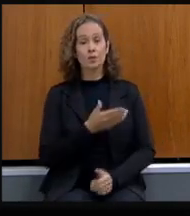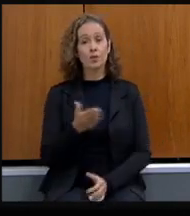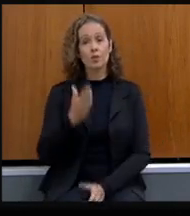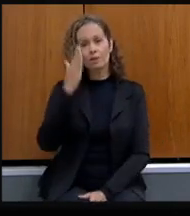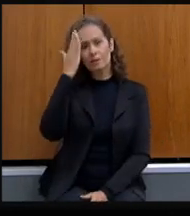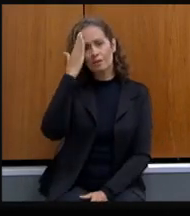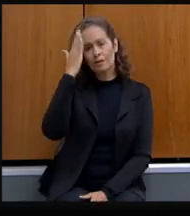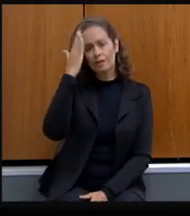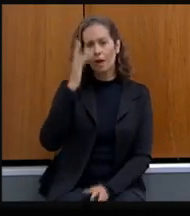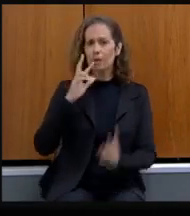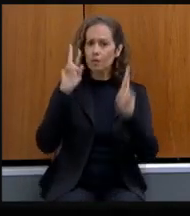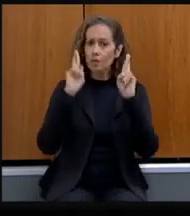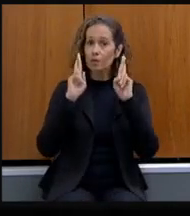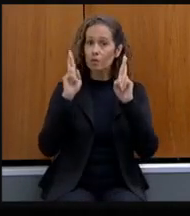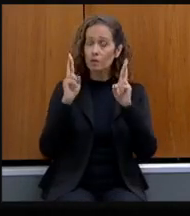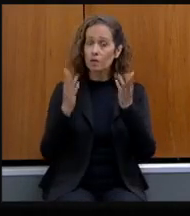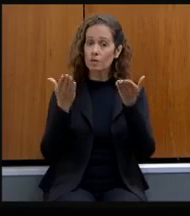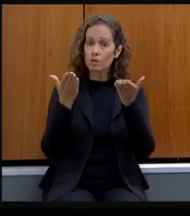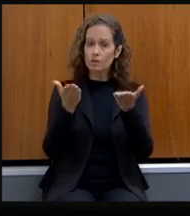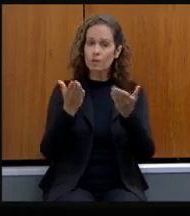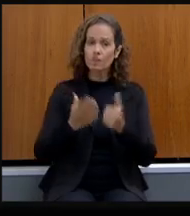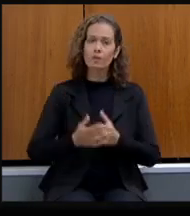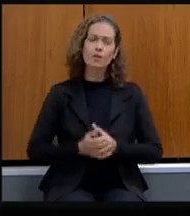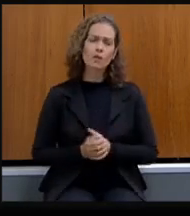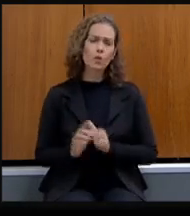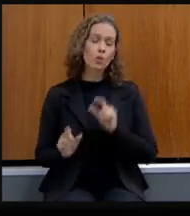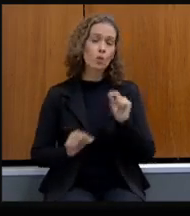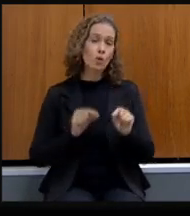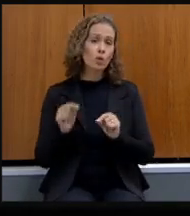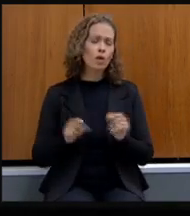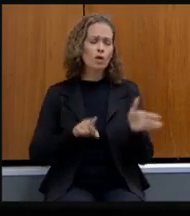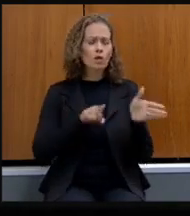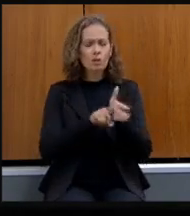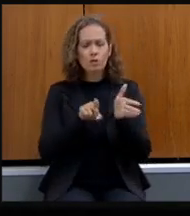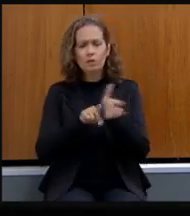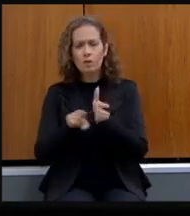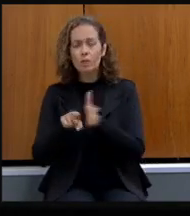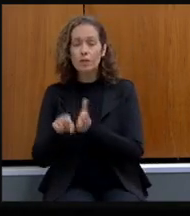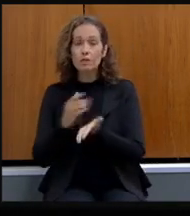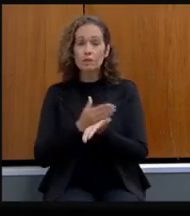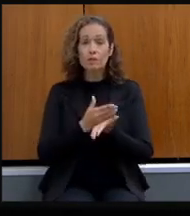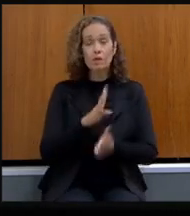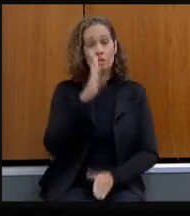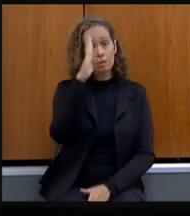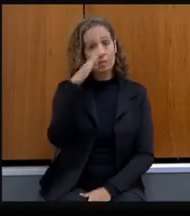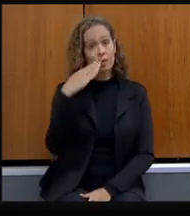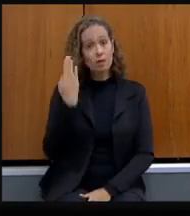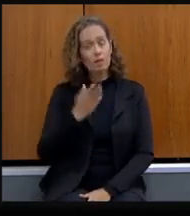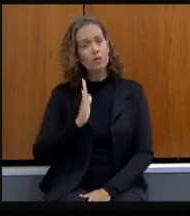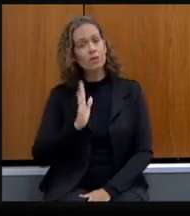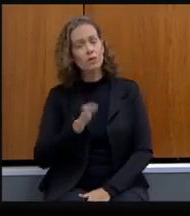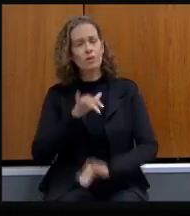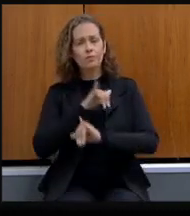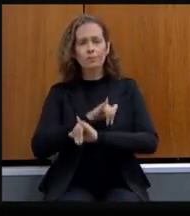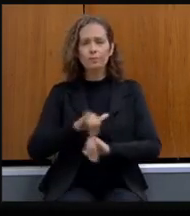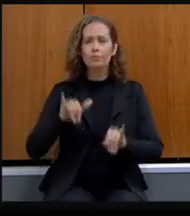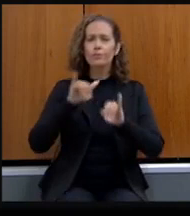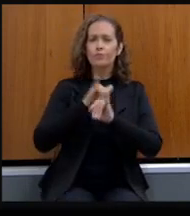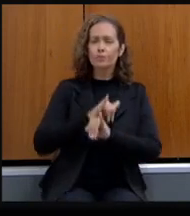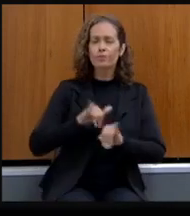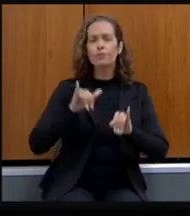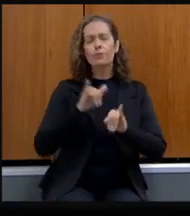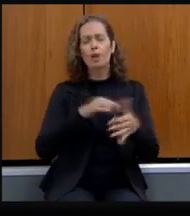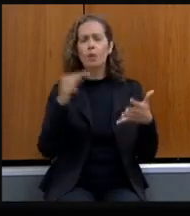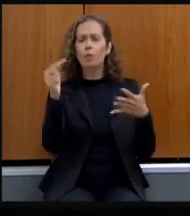sabe que eu tenho grande respeito por você é aquele posicionamento iniciais cadê o ex maneira muito